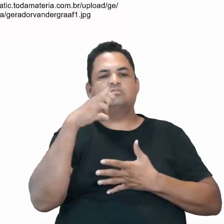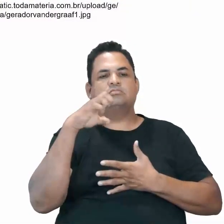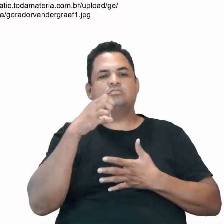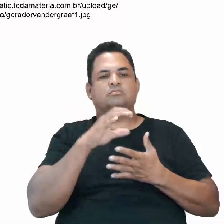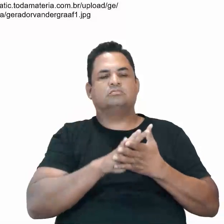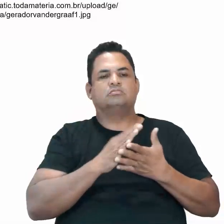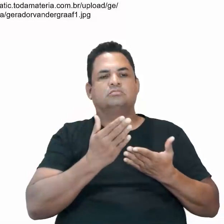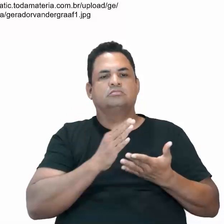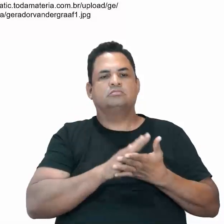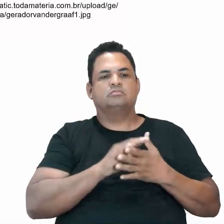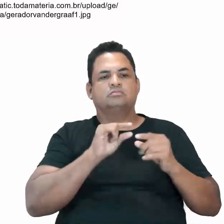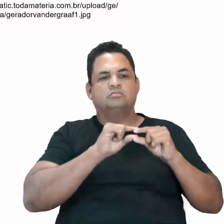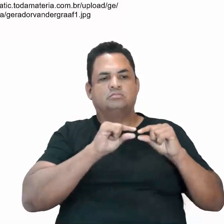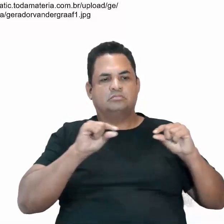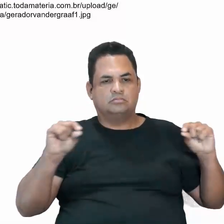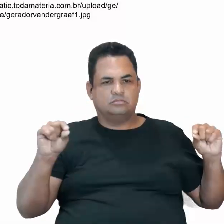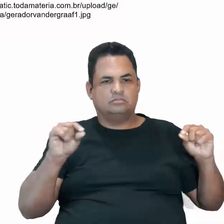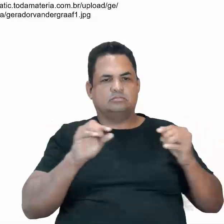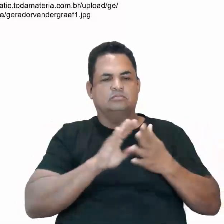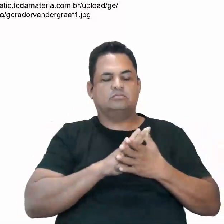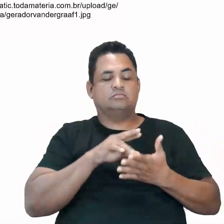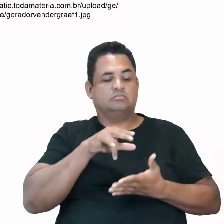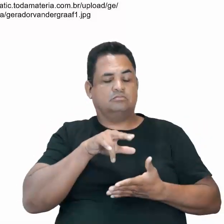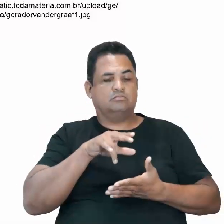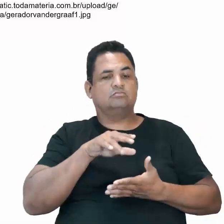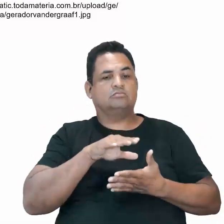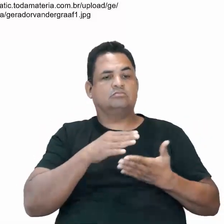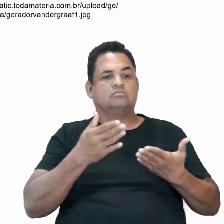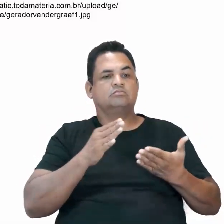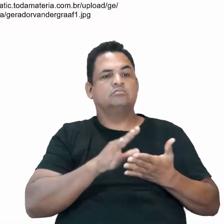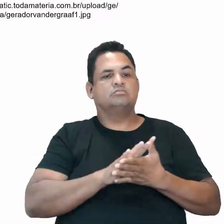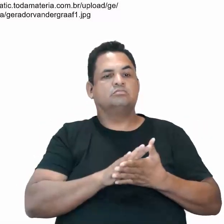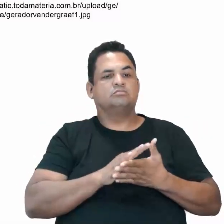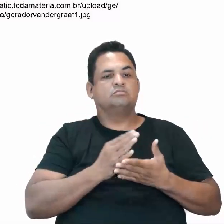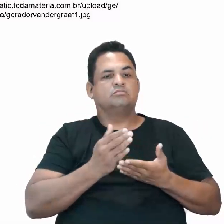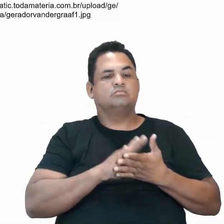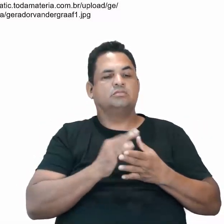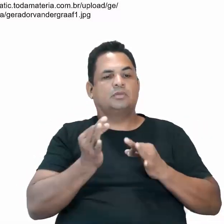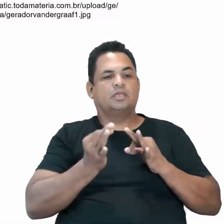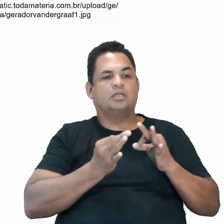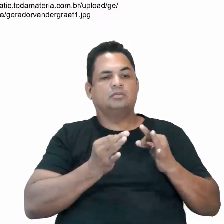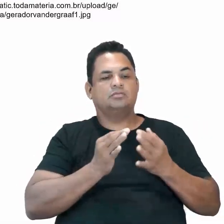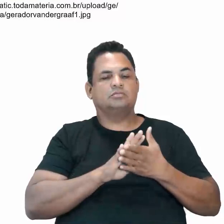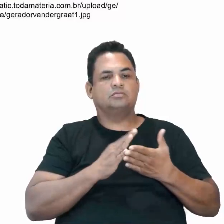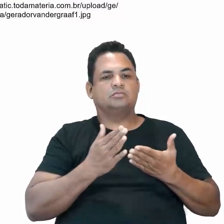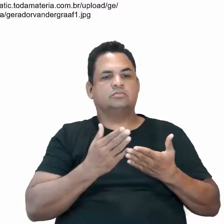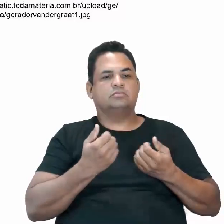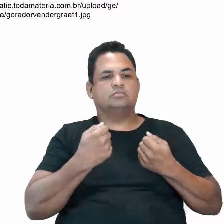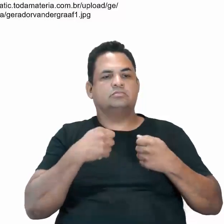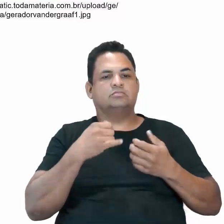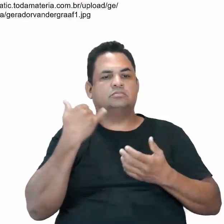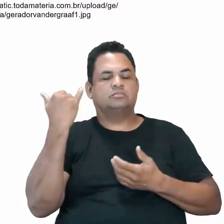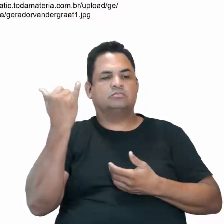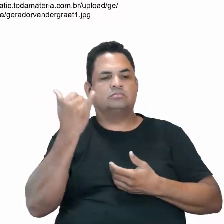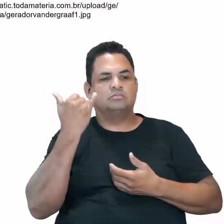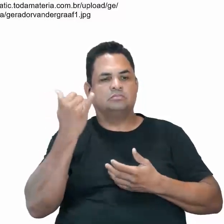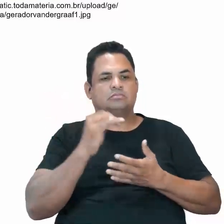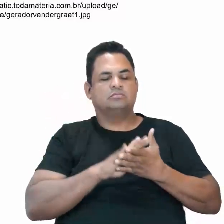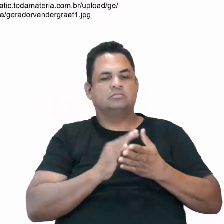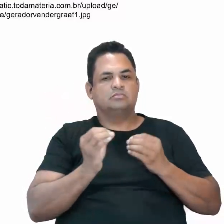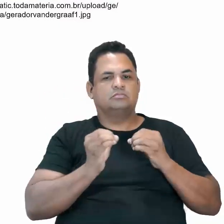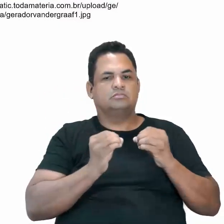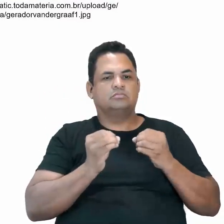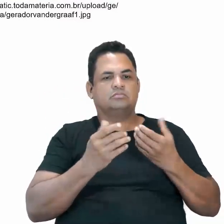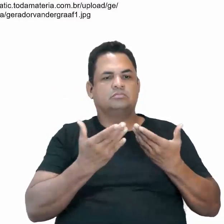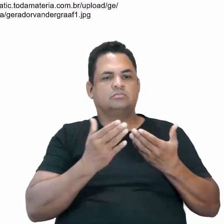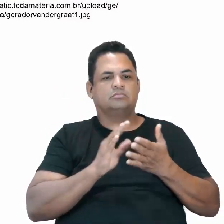eletrização são condutores de mesmas dimensões e mesma forma, olha bem, importante ter a mesma dimensão e mesma forma para